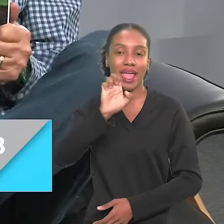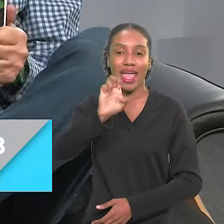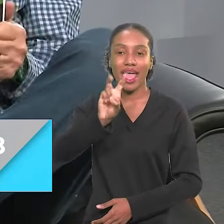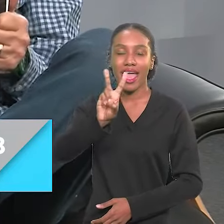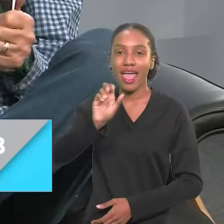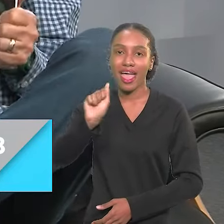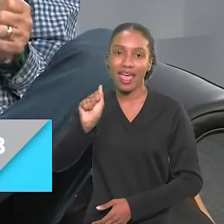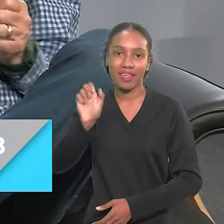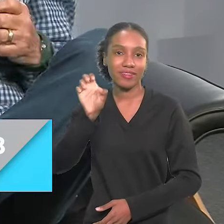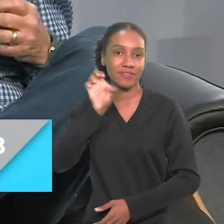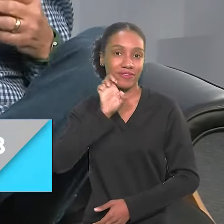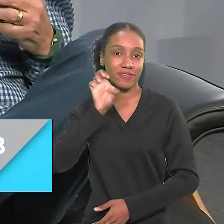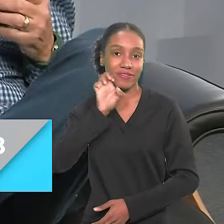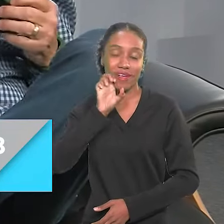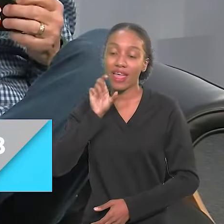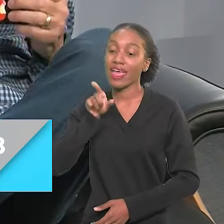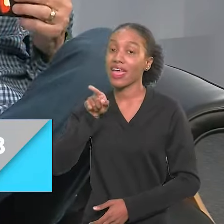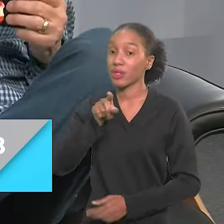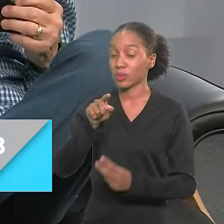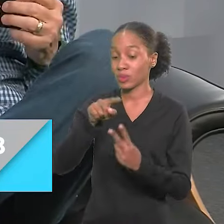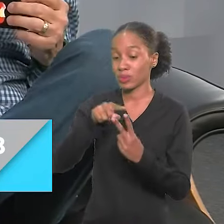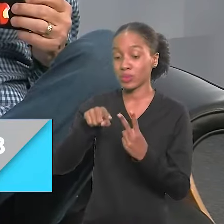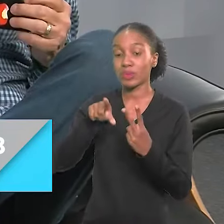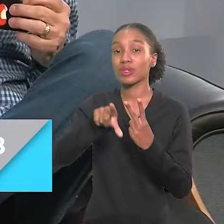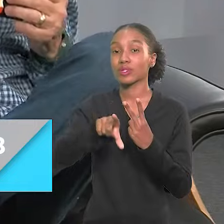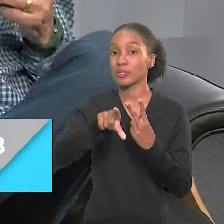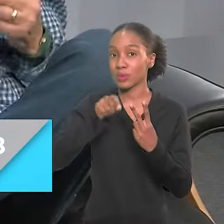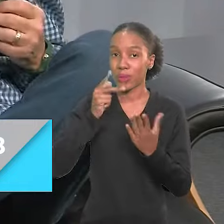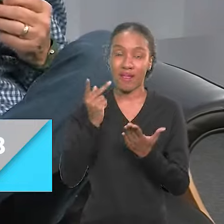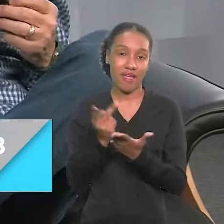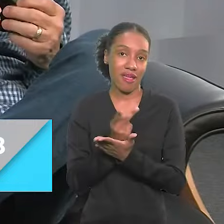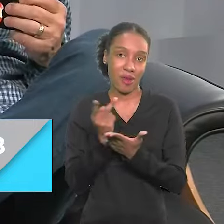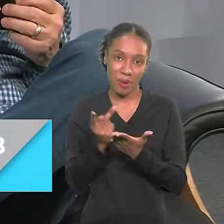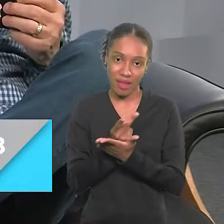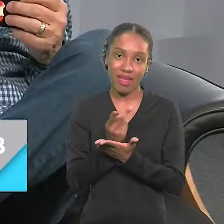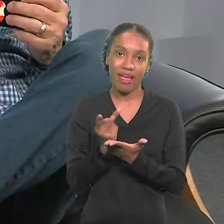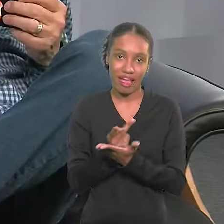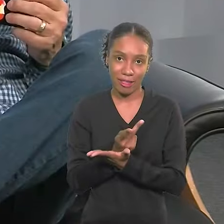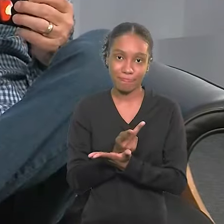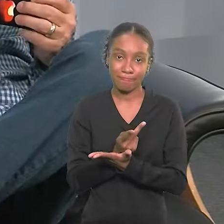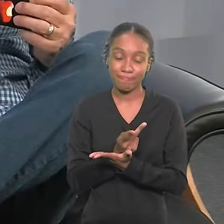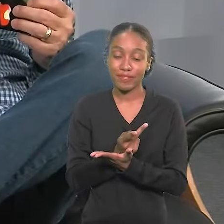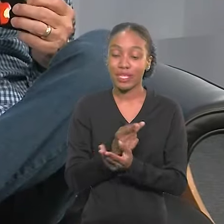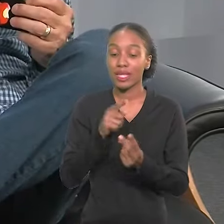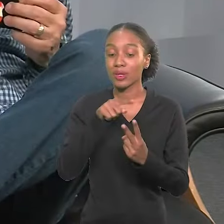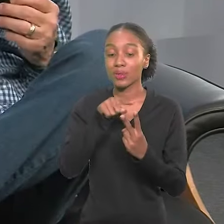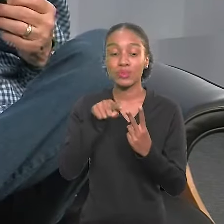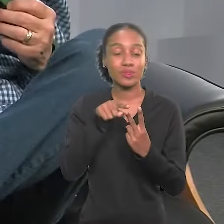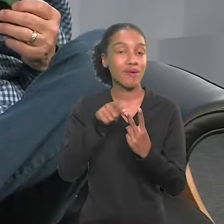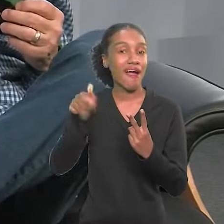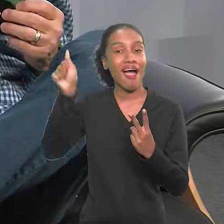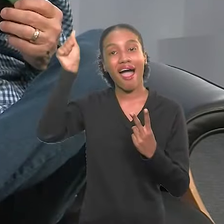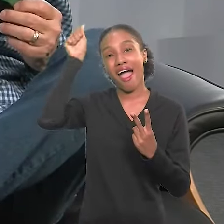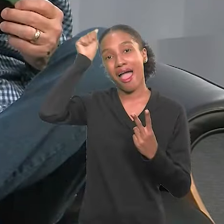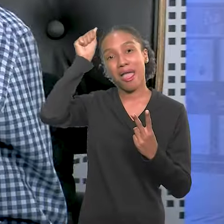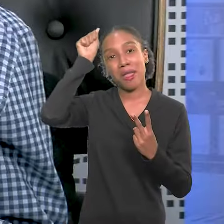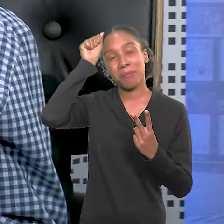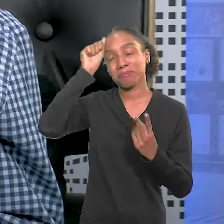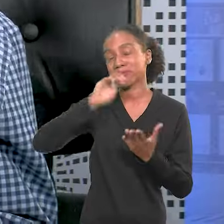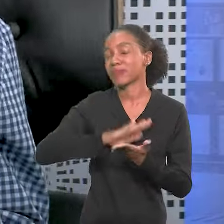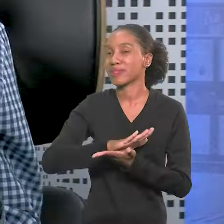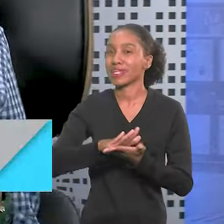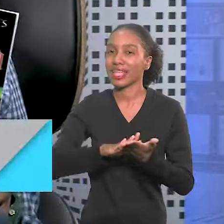pelo erro mas não puderam é escolher a disciplina de Deus mas também tem uma coisa eles não se